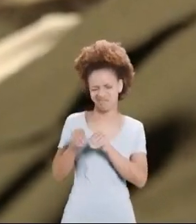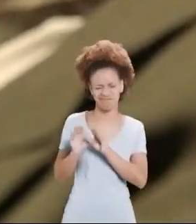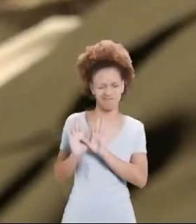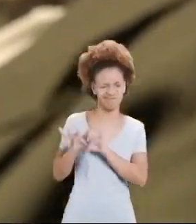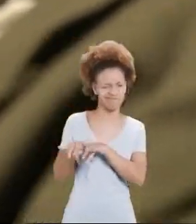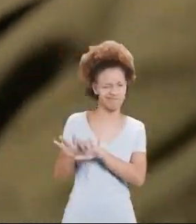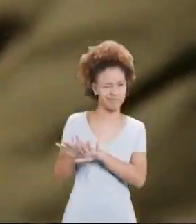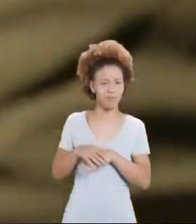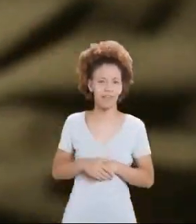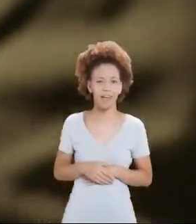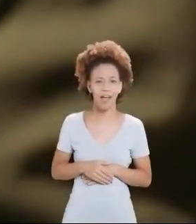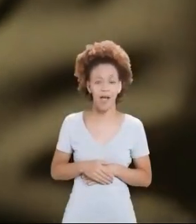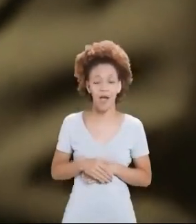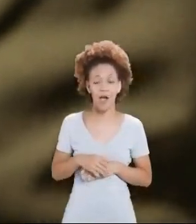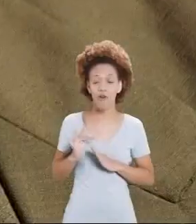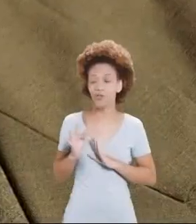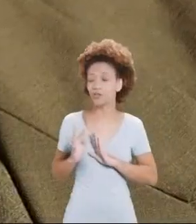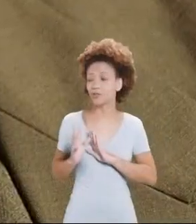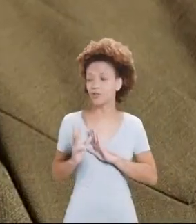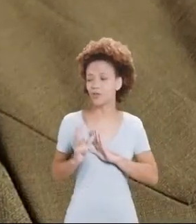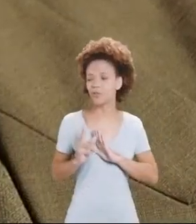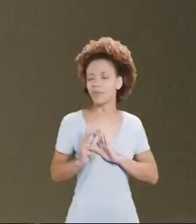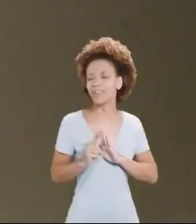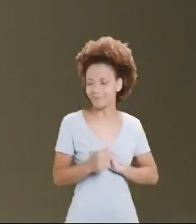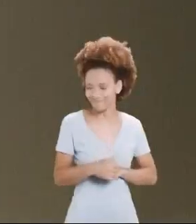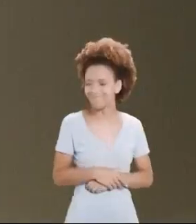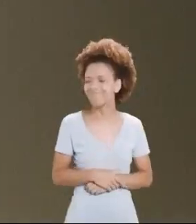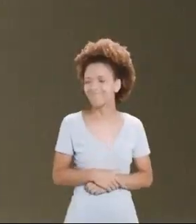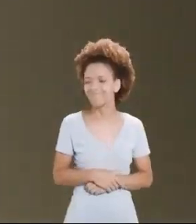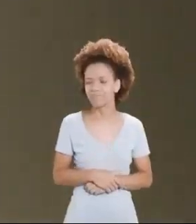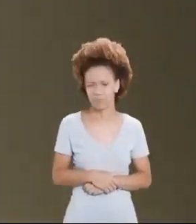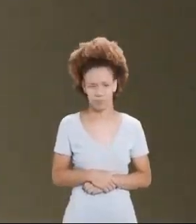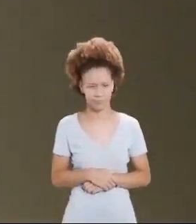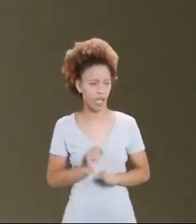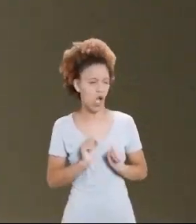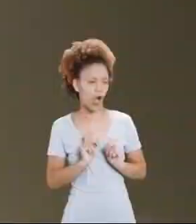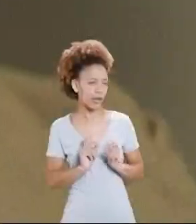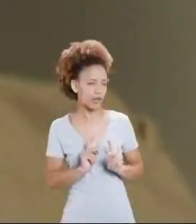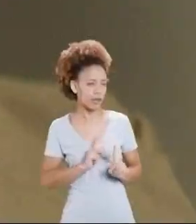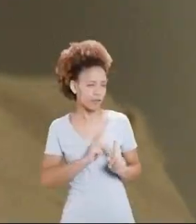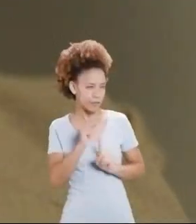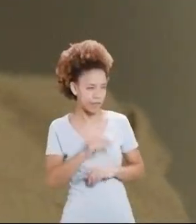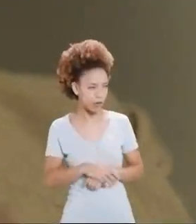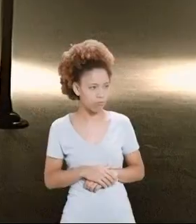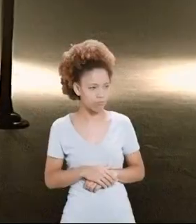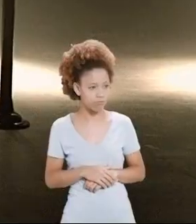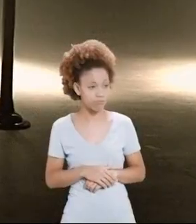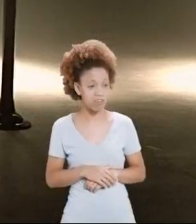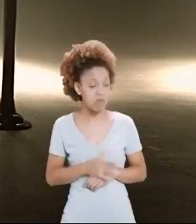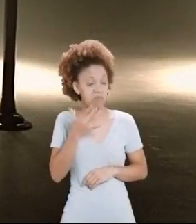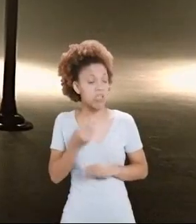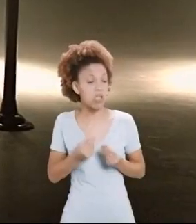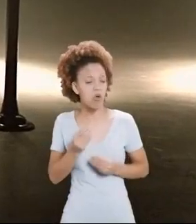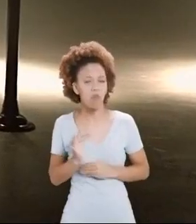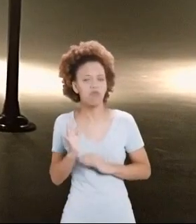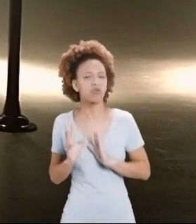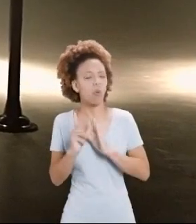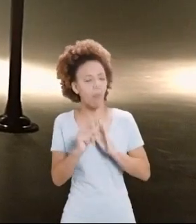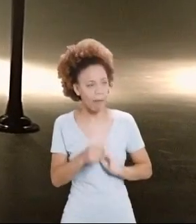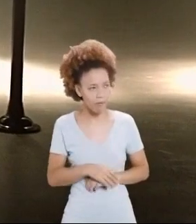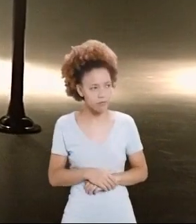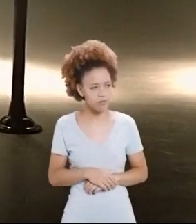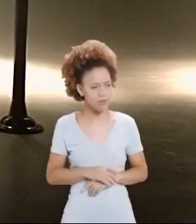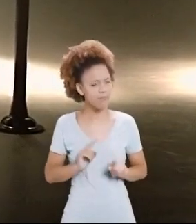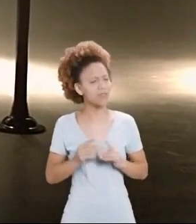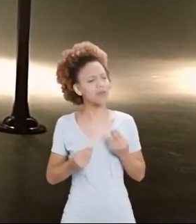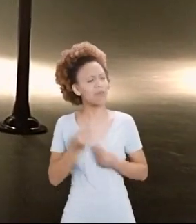Sai dessa. Eu roubei foi todo o futuro das pessoas. Tá. Você venceu. Tenho a menor ideia de como se rouba um